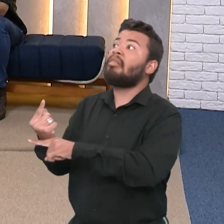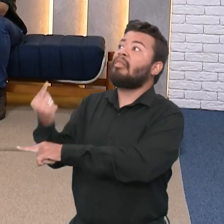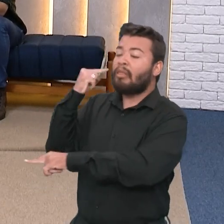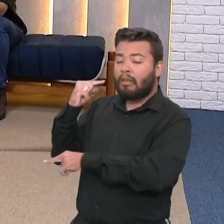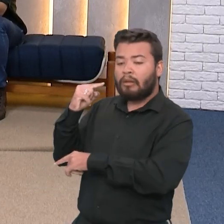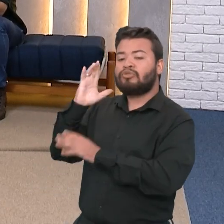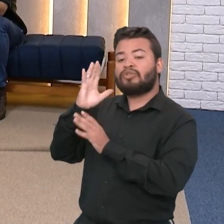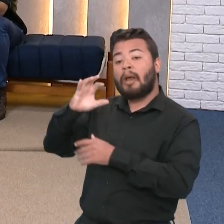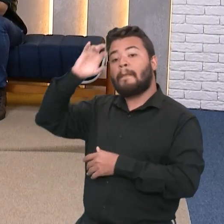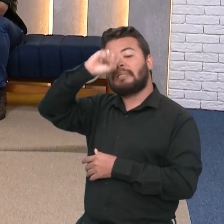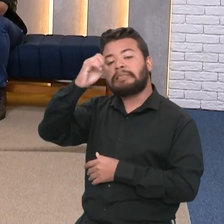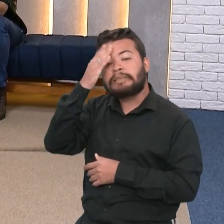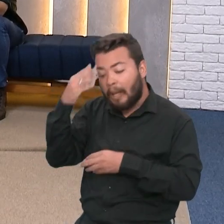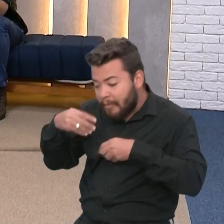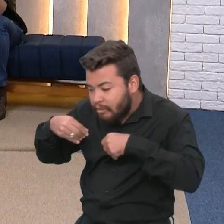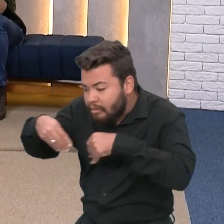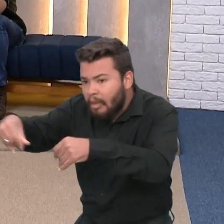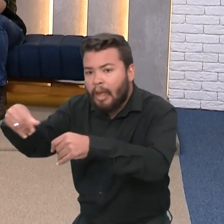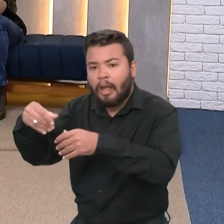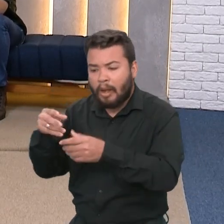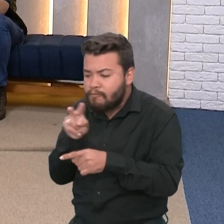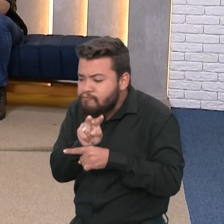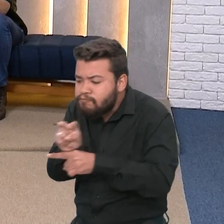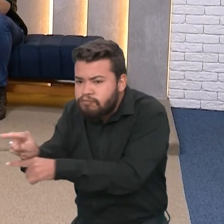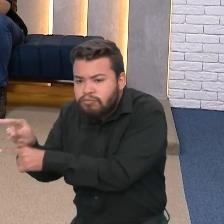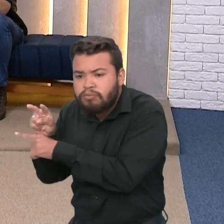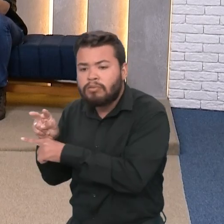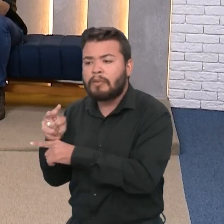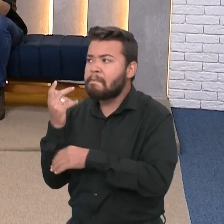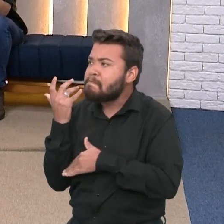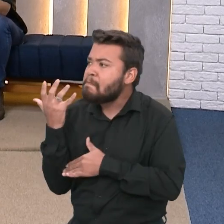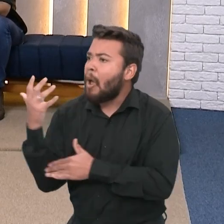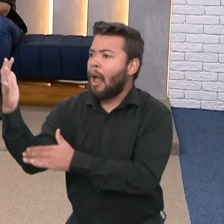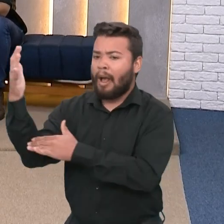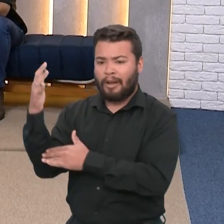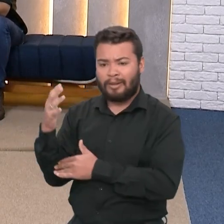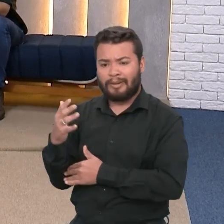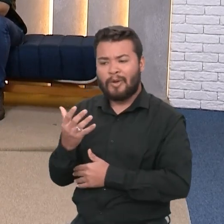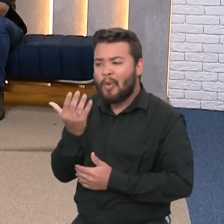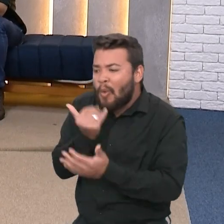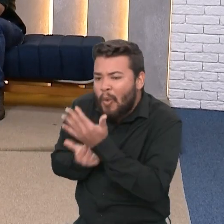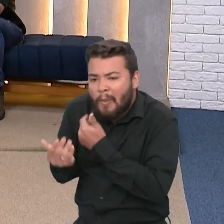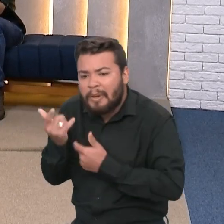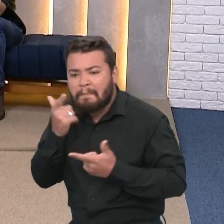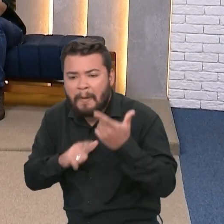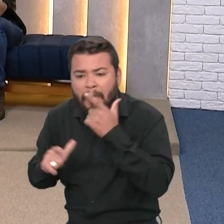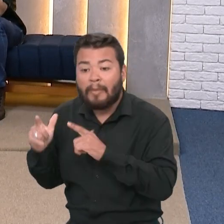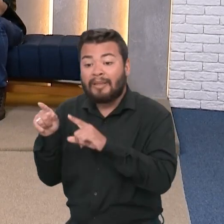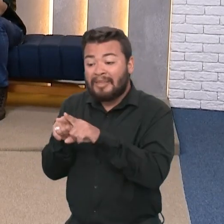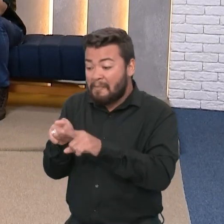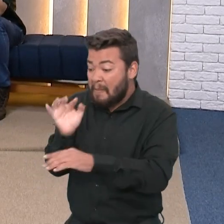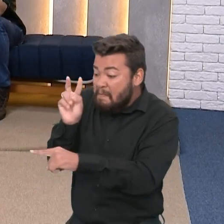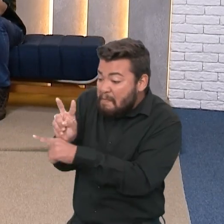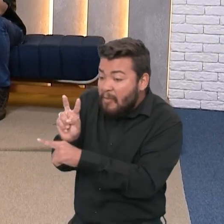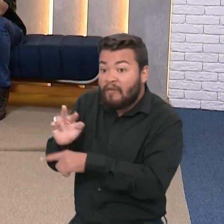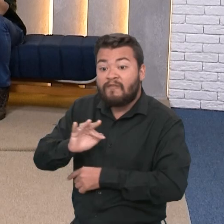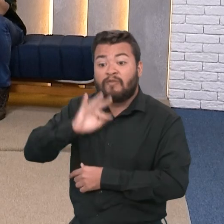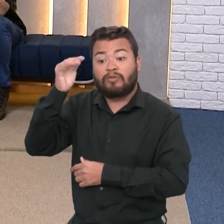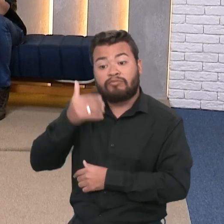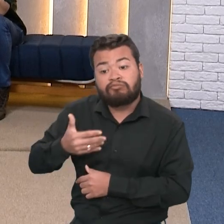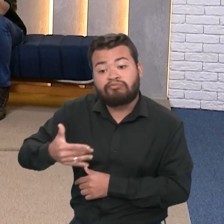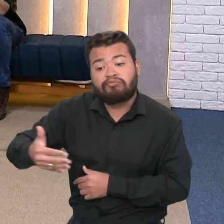cultivar aquela terra, como retirar dela o sustento, mas também manter algo para o futuro, né? São quase 40